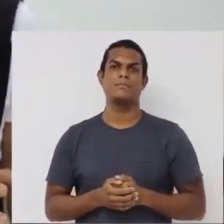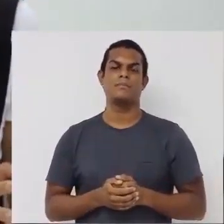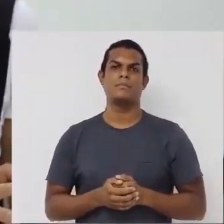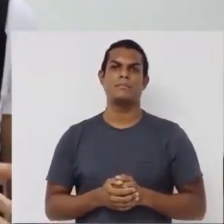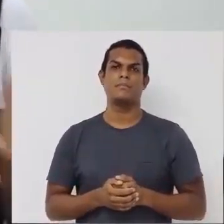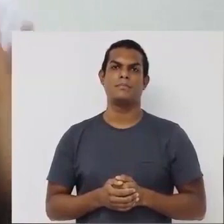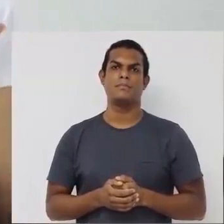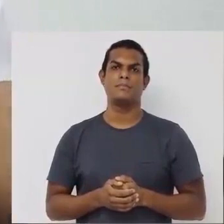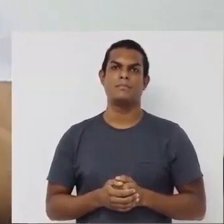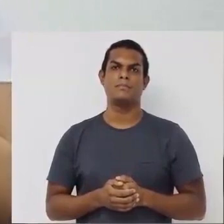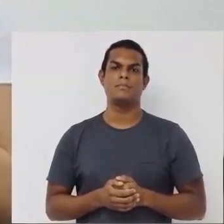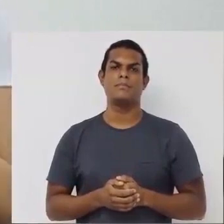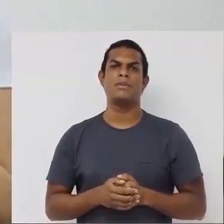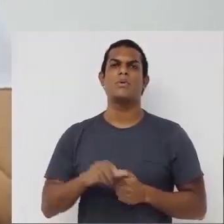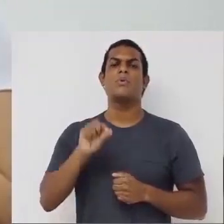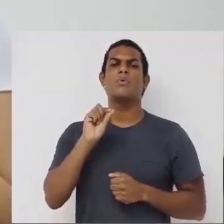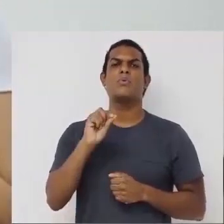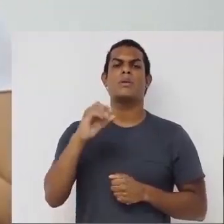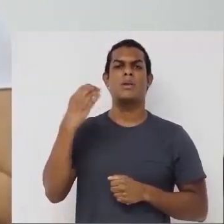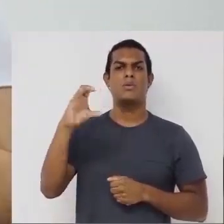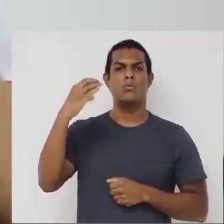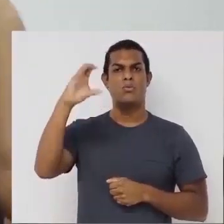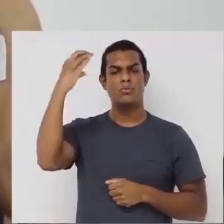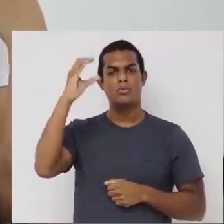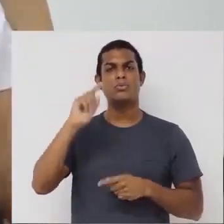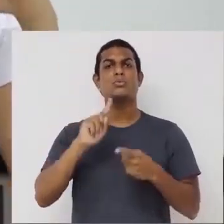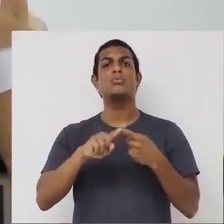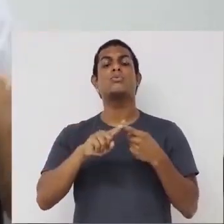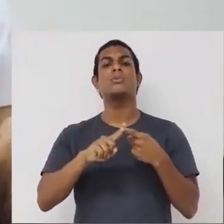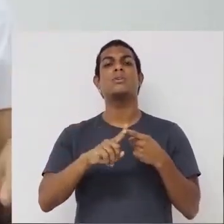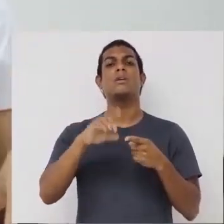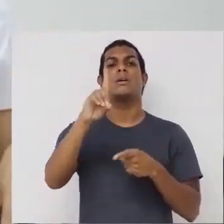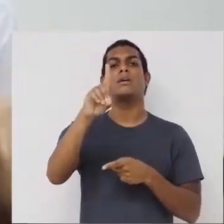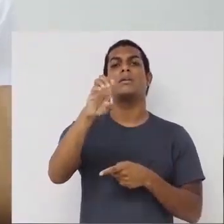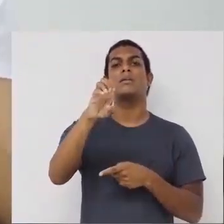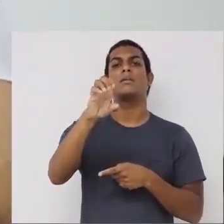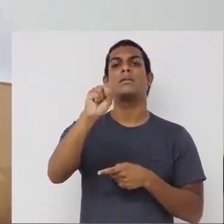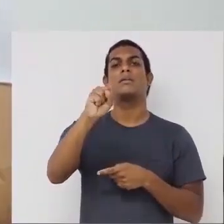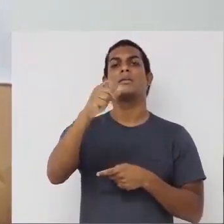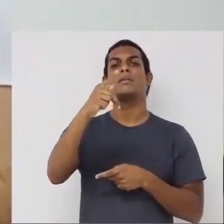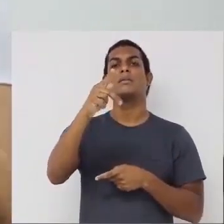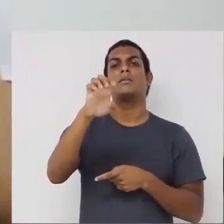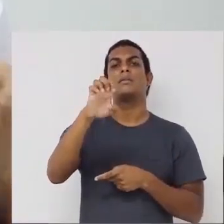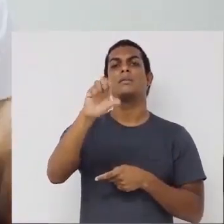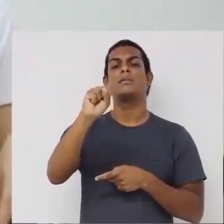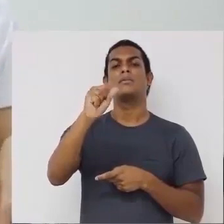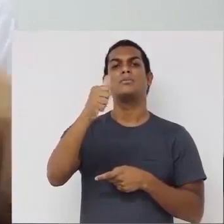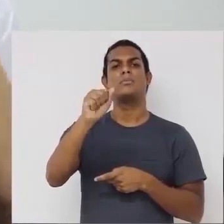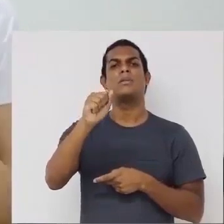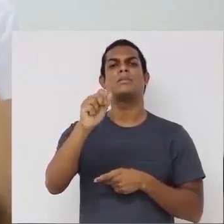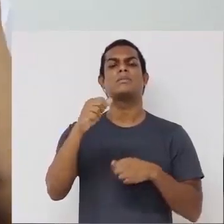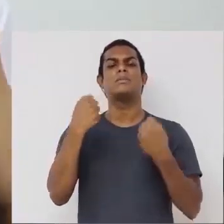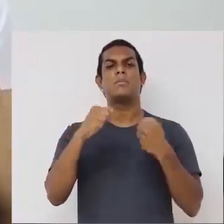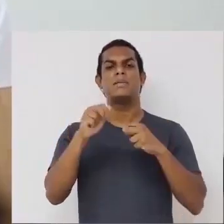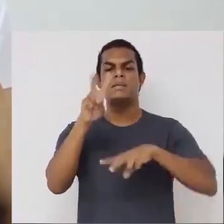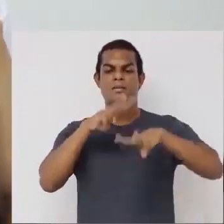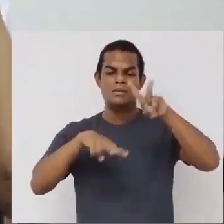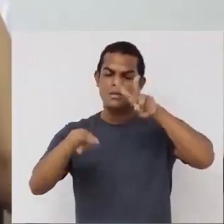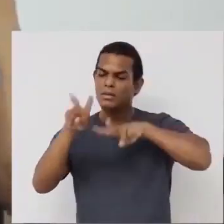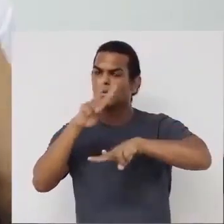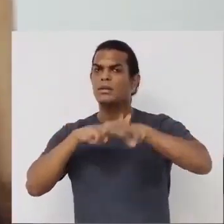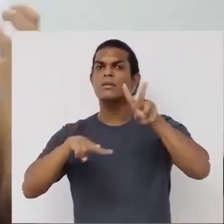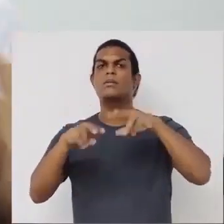o que é custo e o que é despesa. A análise de custo e de despesa é extremamente